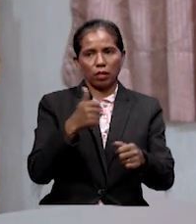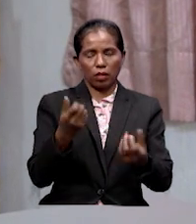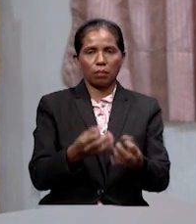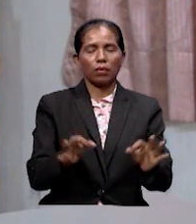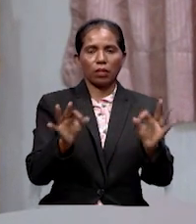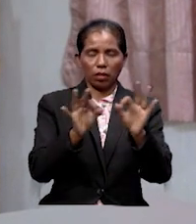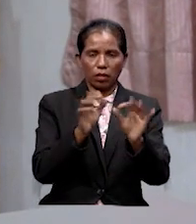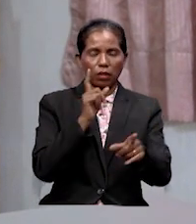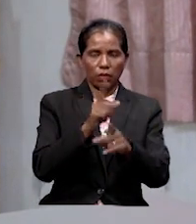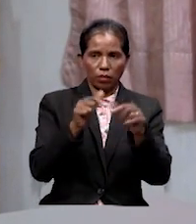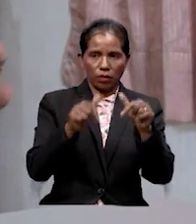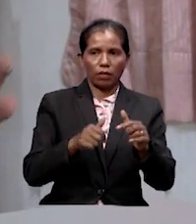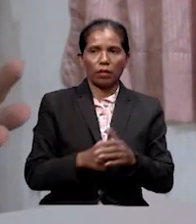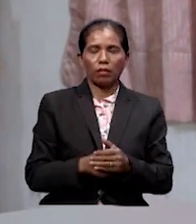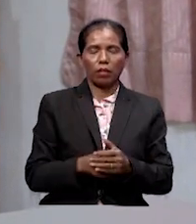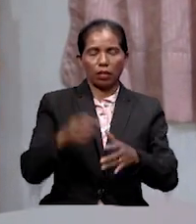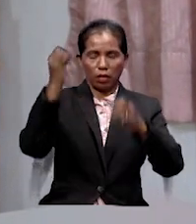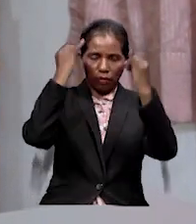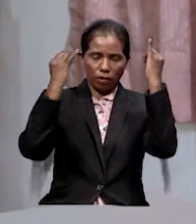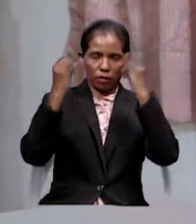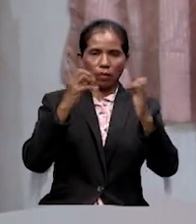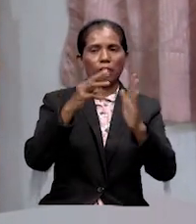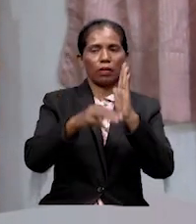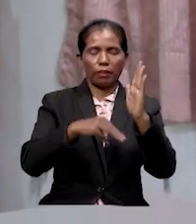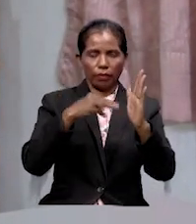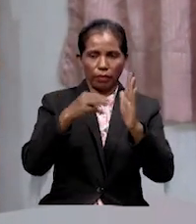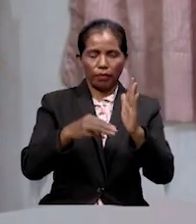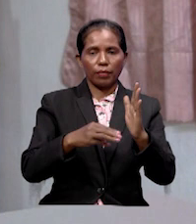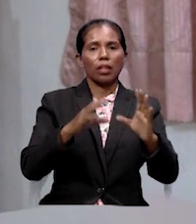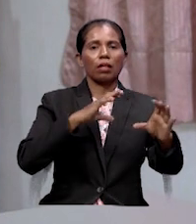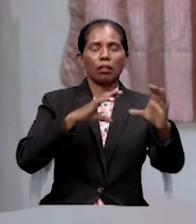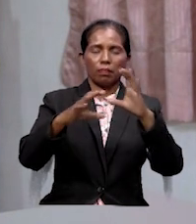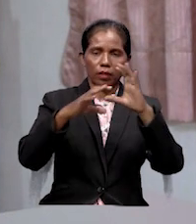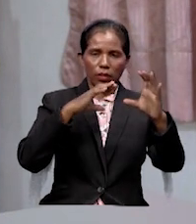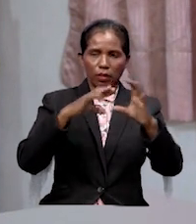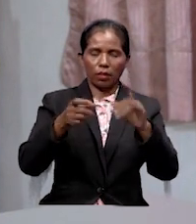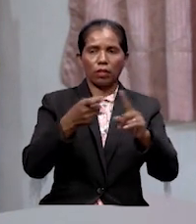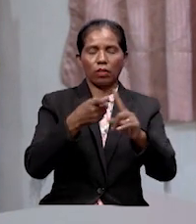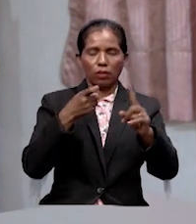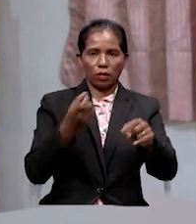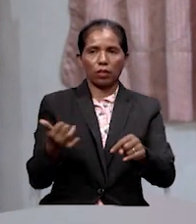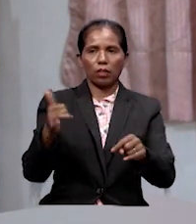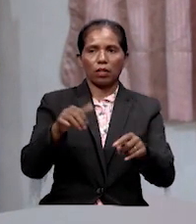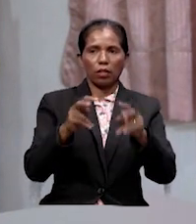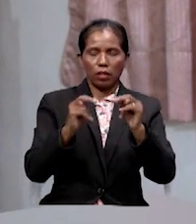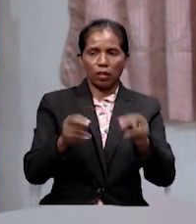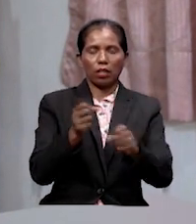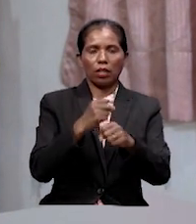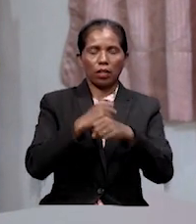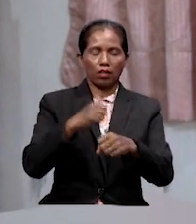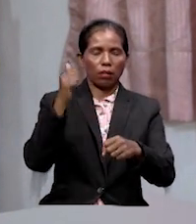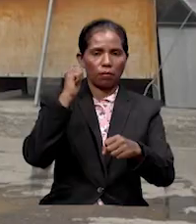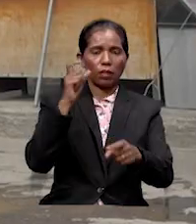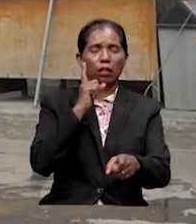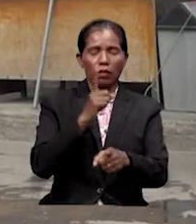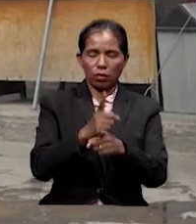mane informação ba media comunicação husi parte relevância né tal campanha de que intensivo ko